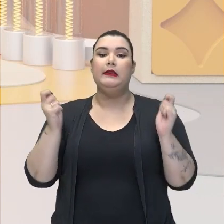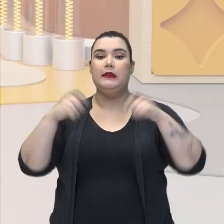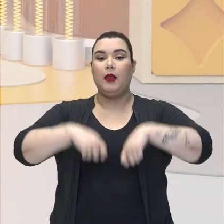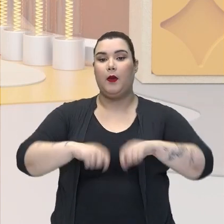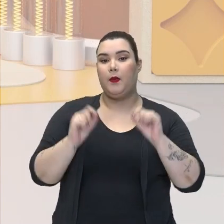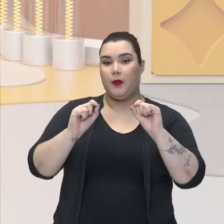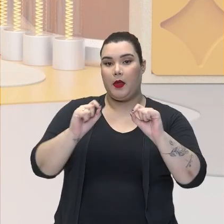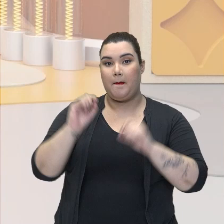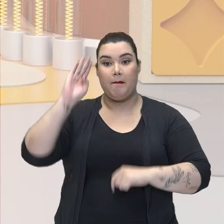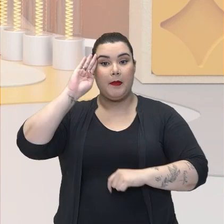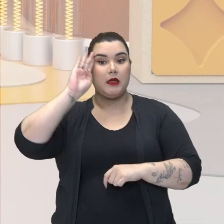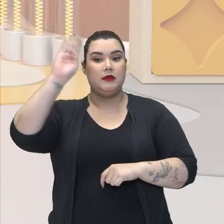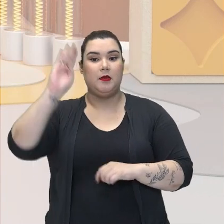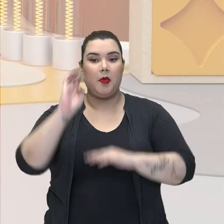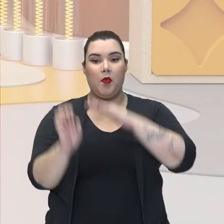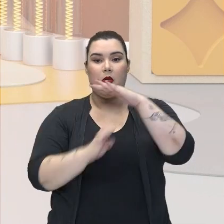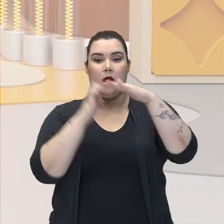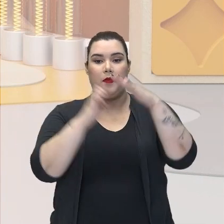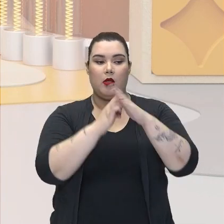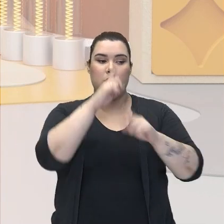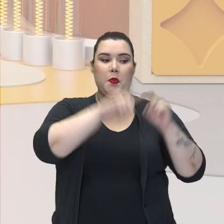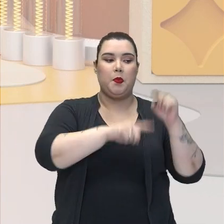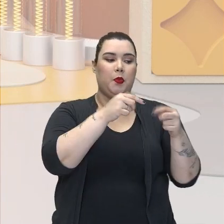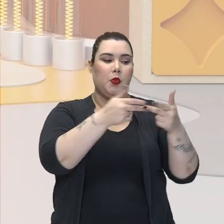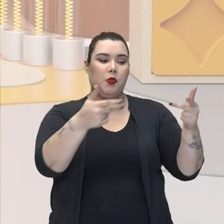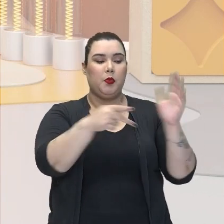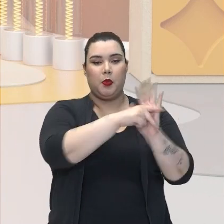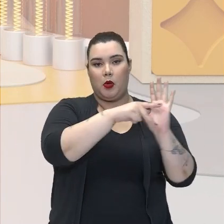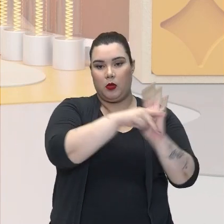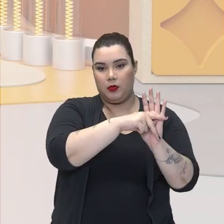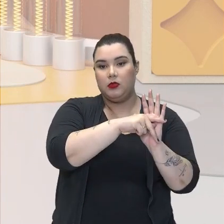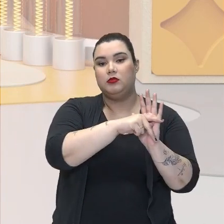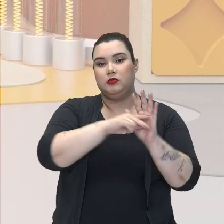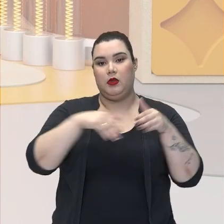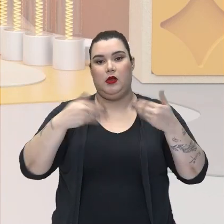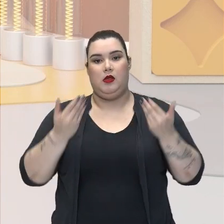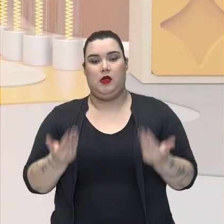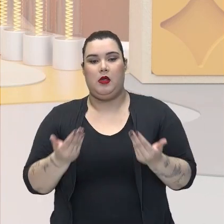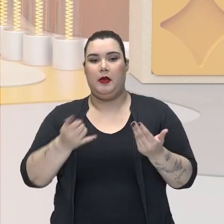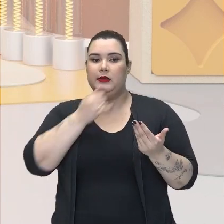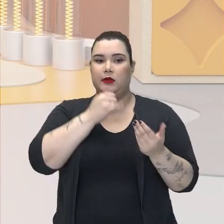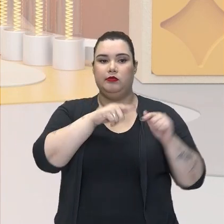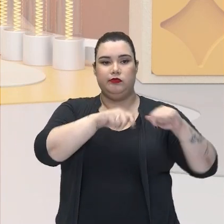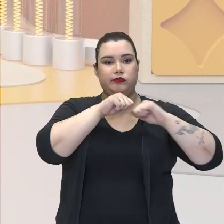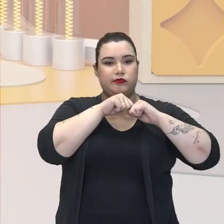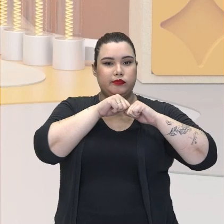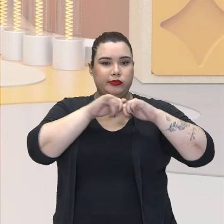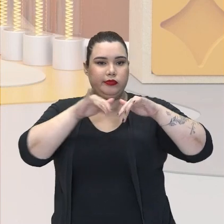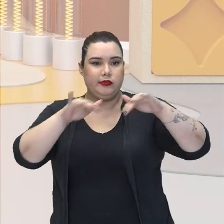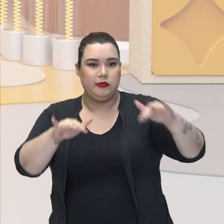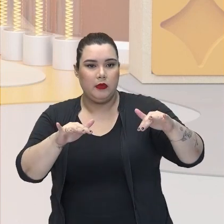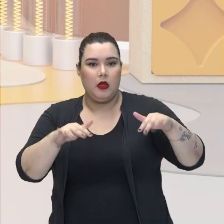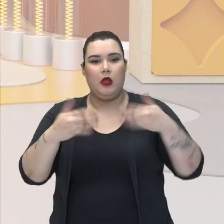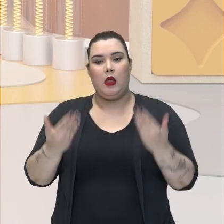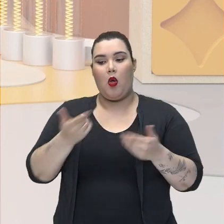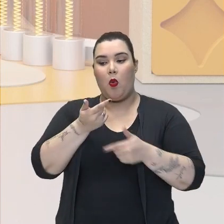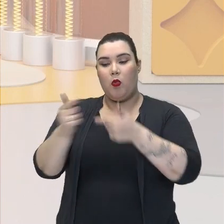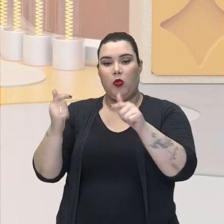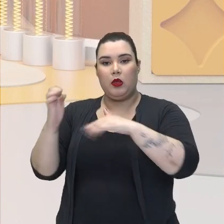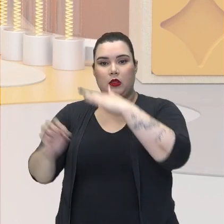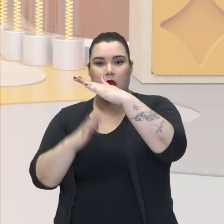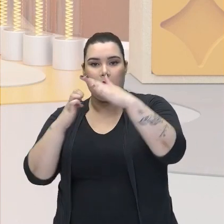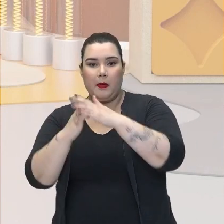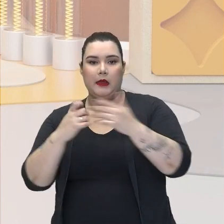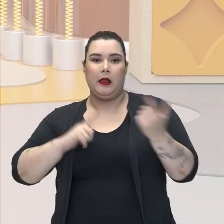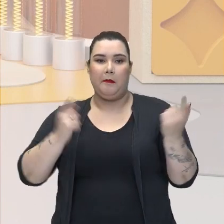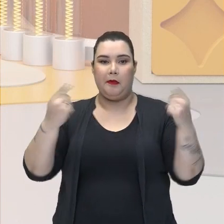a principal fornecedora de um determinado produto. Então ela ganha ali uma espécie de monopólio e essas relações ali na concorrência, elas podem